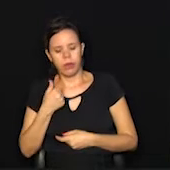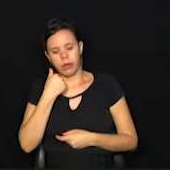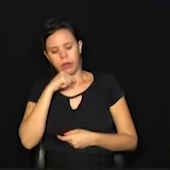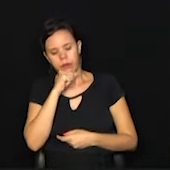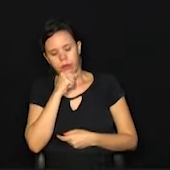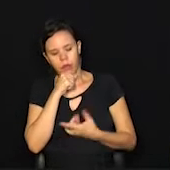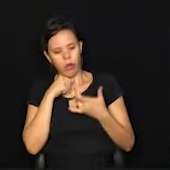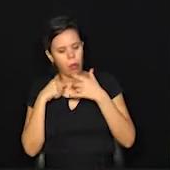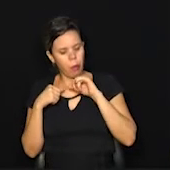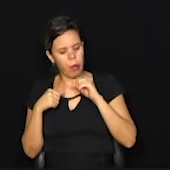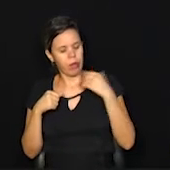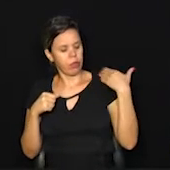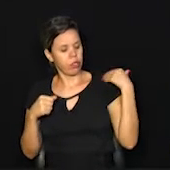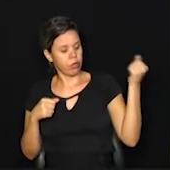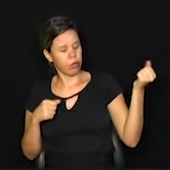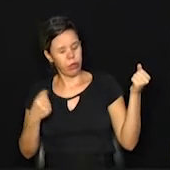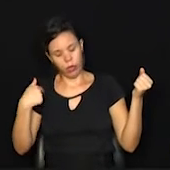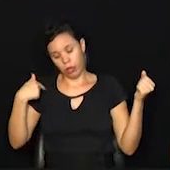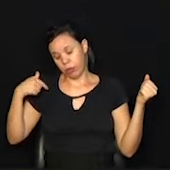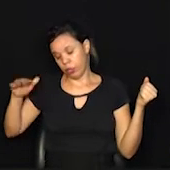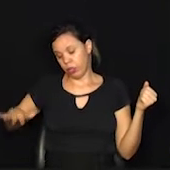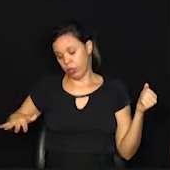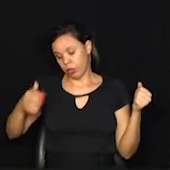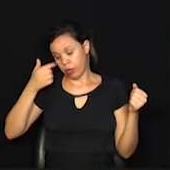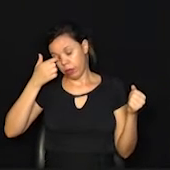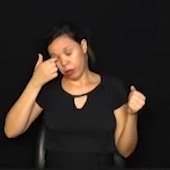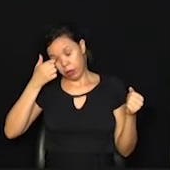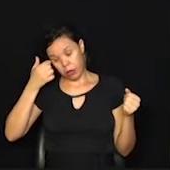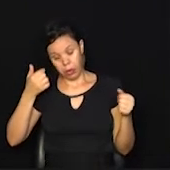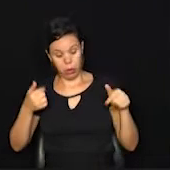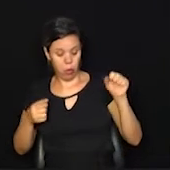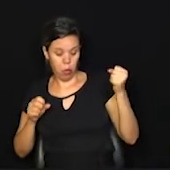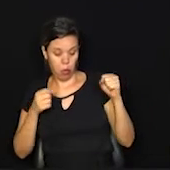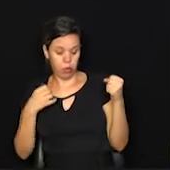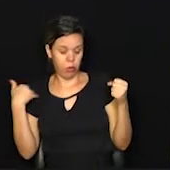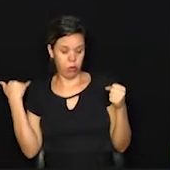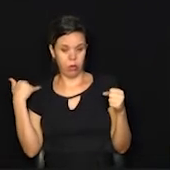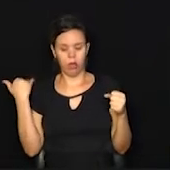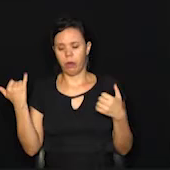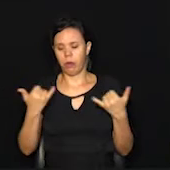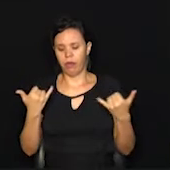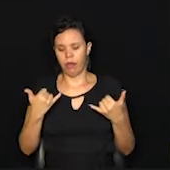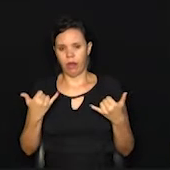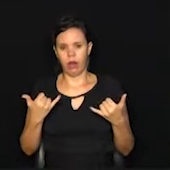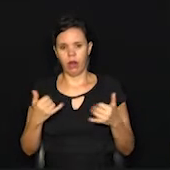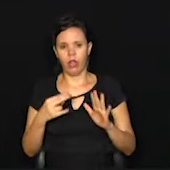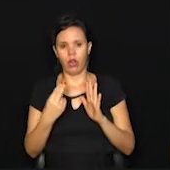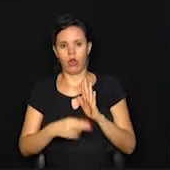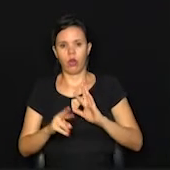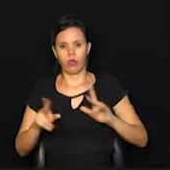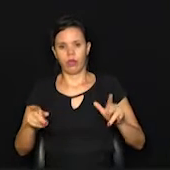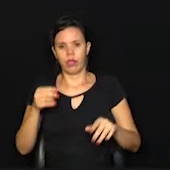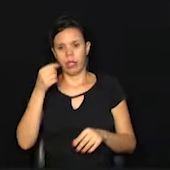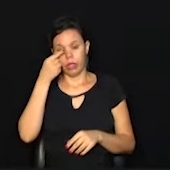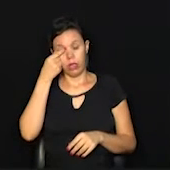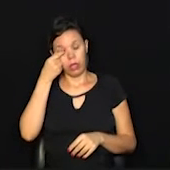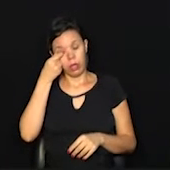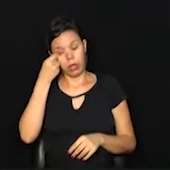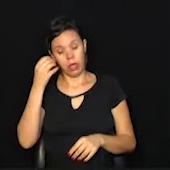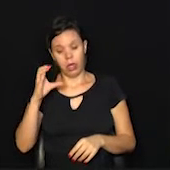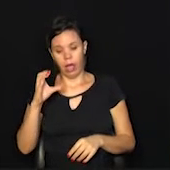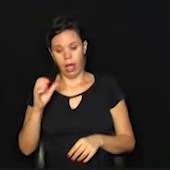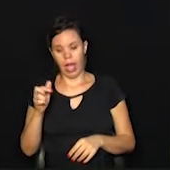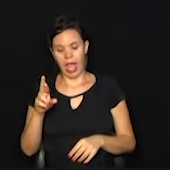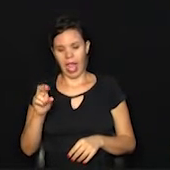minha mãe e meu pai me chamaram era muito pequeno deverá ter 78 anos para dizer e eu me chamaria Carlos e não